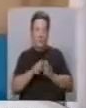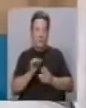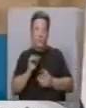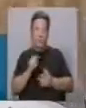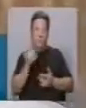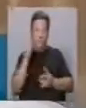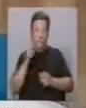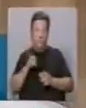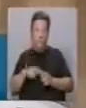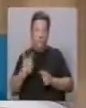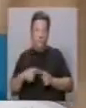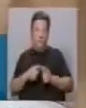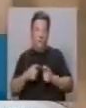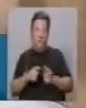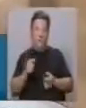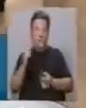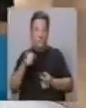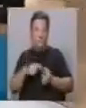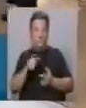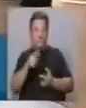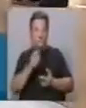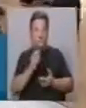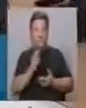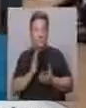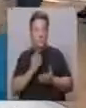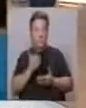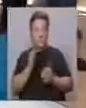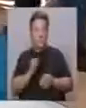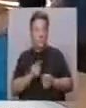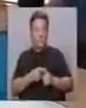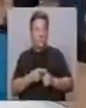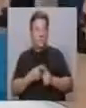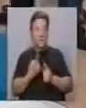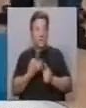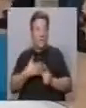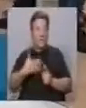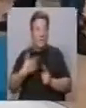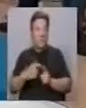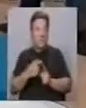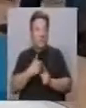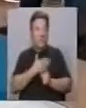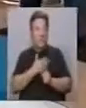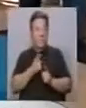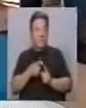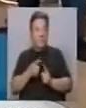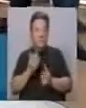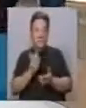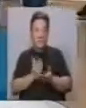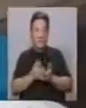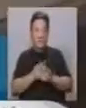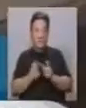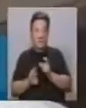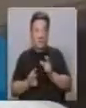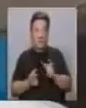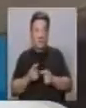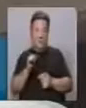dados estão neste cartão. Sim. E vocês, sempre que estejam interessados em alguma empresa, é só... Sim,